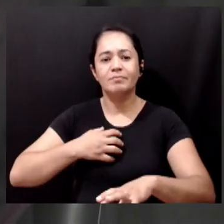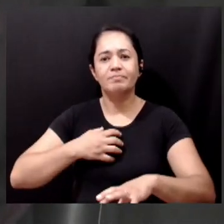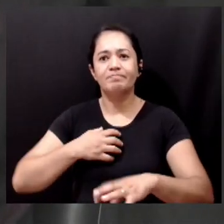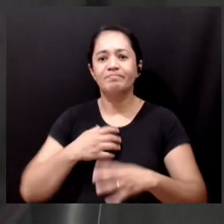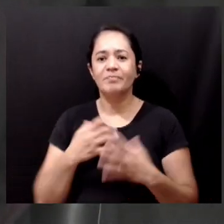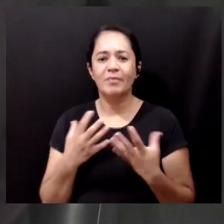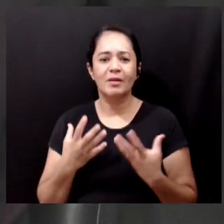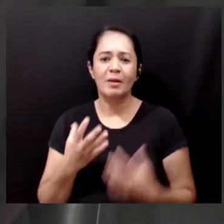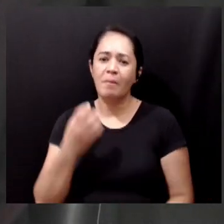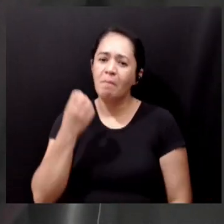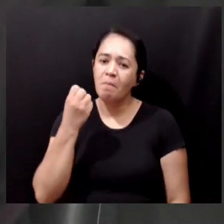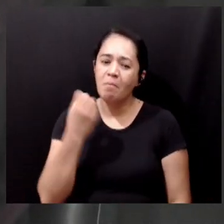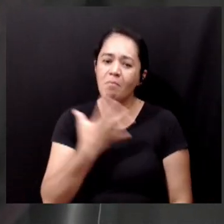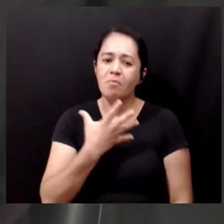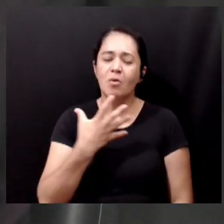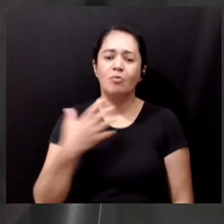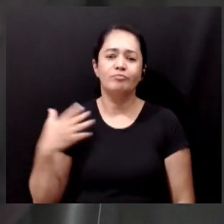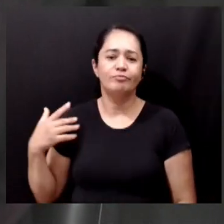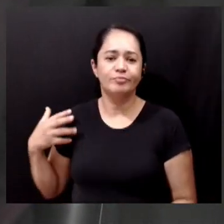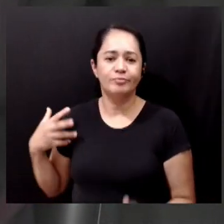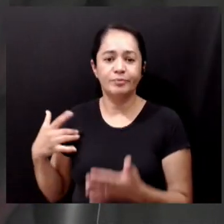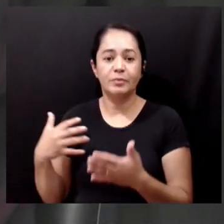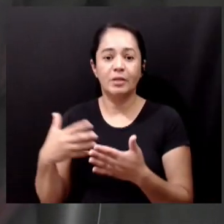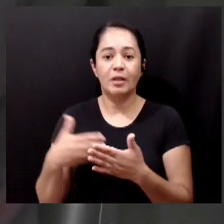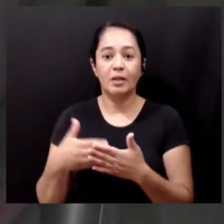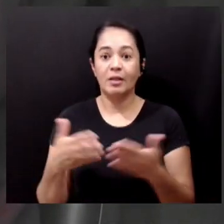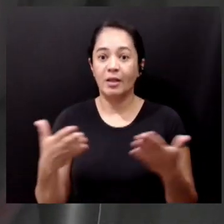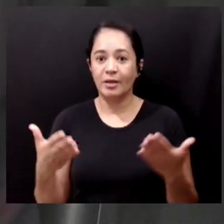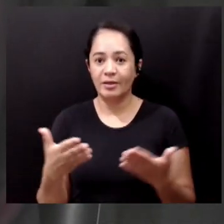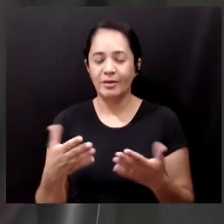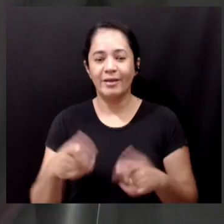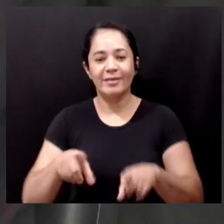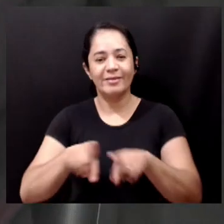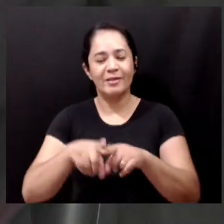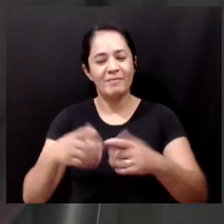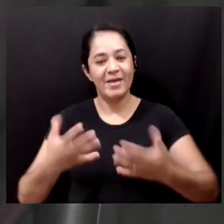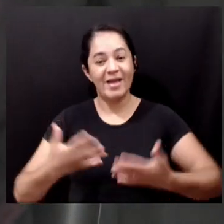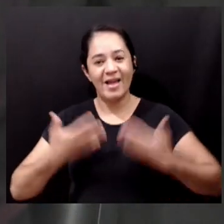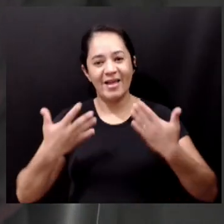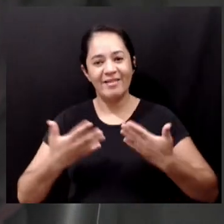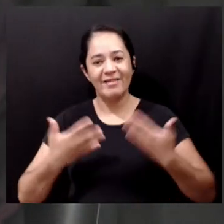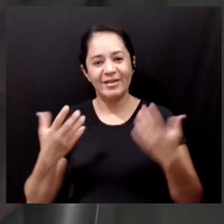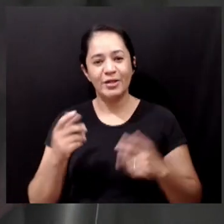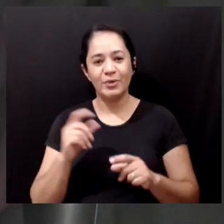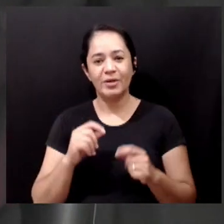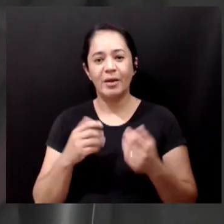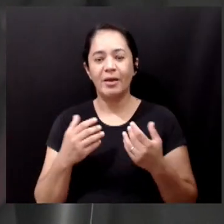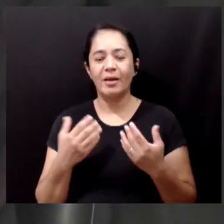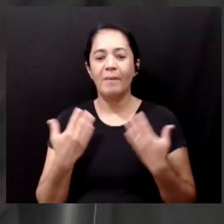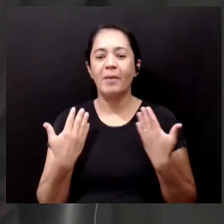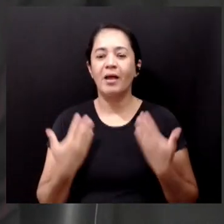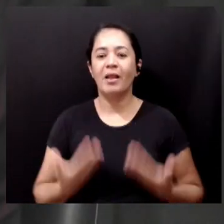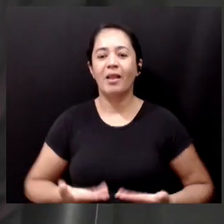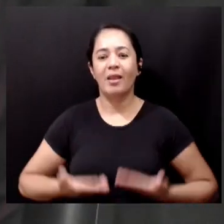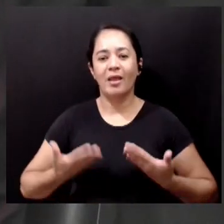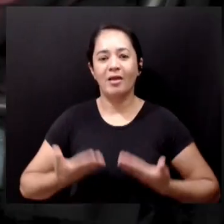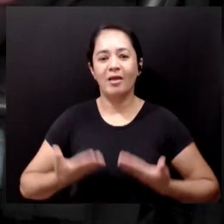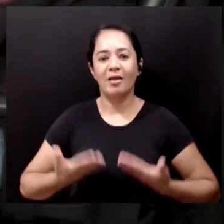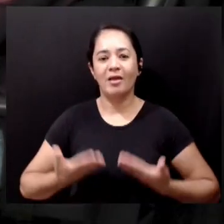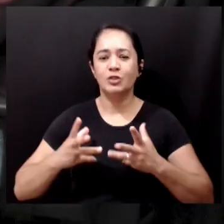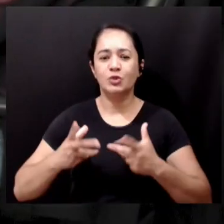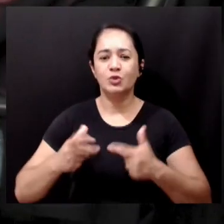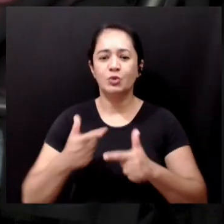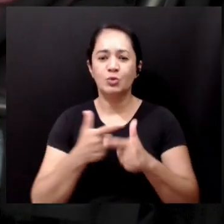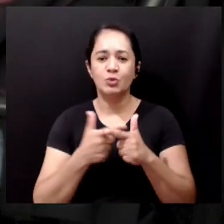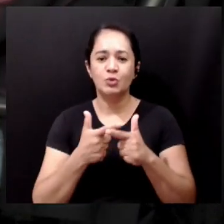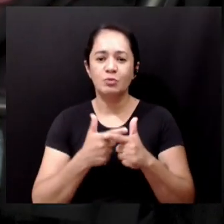traz de lá de trás. E também a alegria que vem lá de trás é para trazer a leveza de todos esses problemas que a gente trata aqui, né? Em